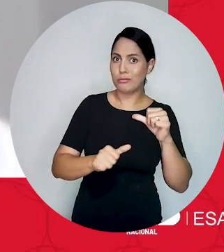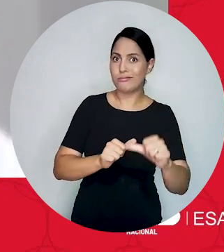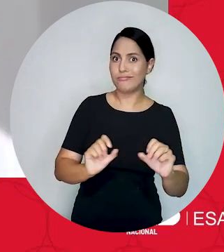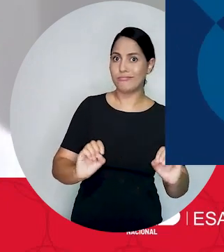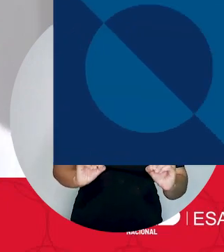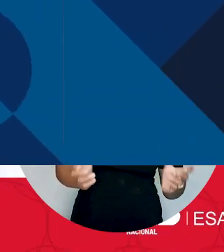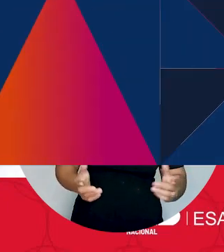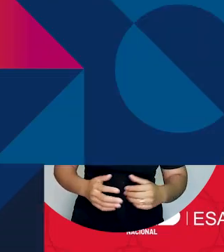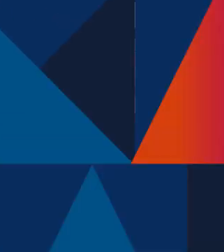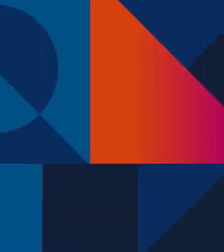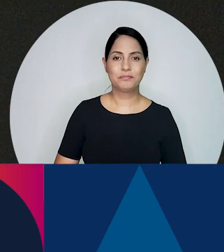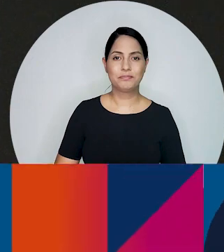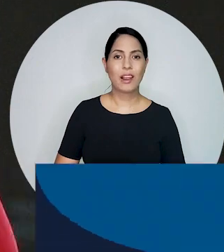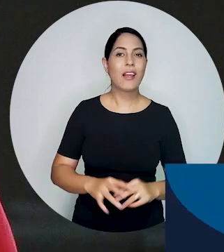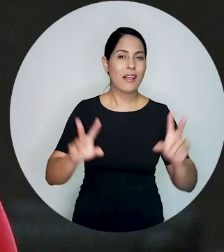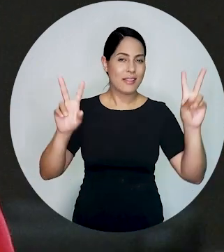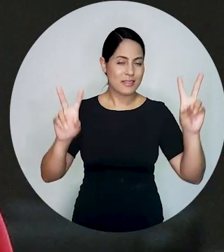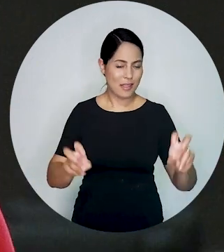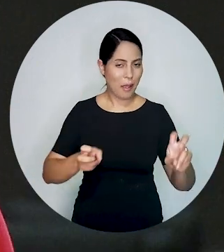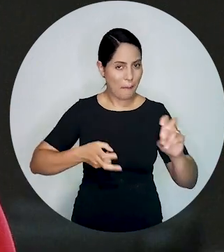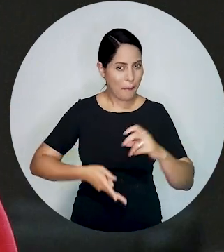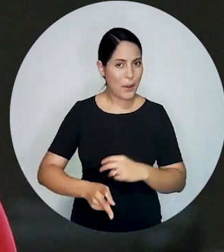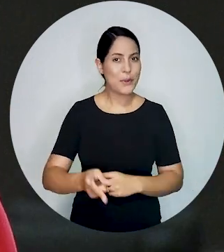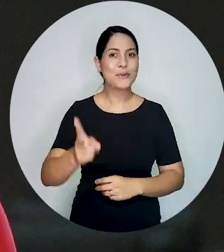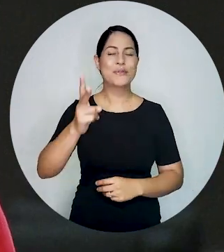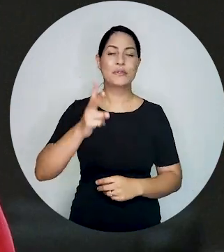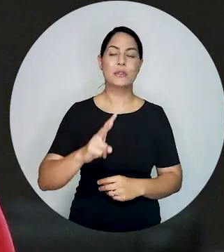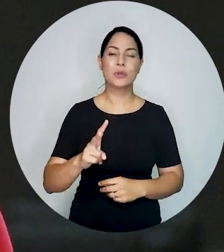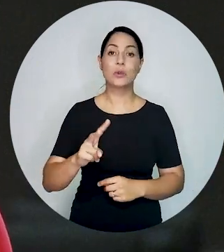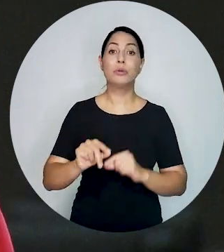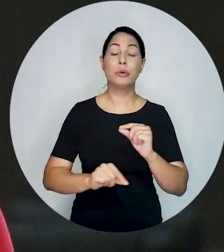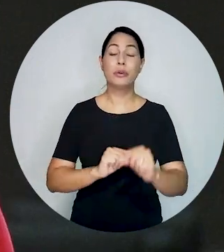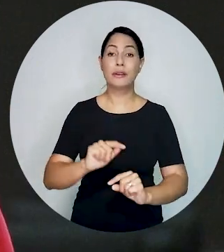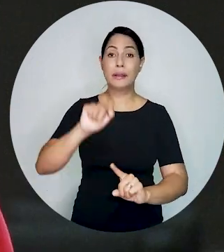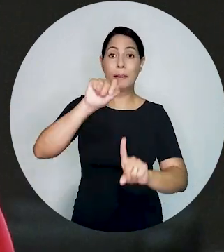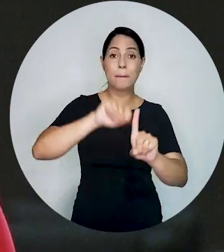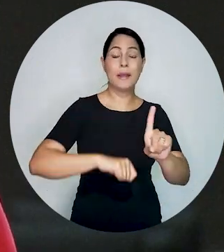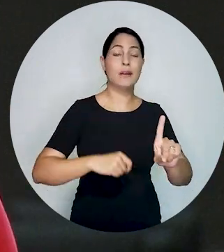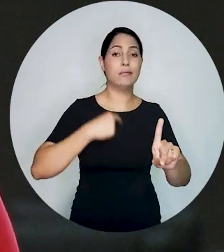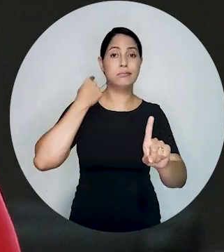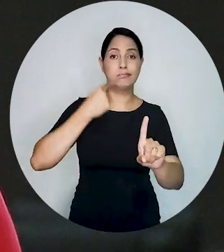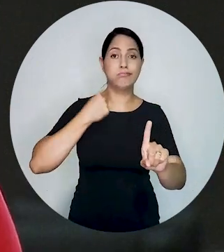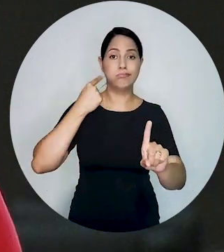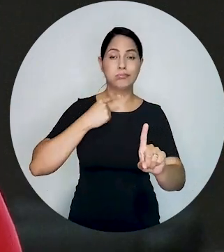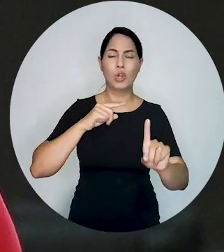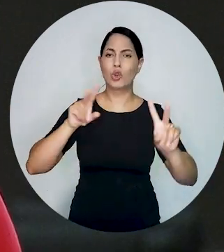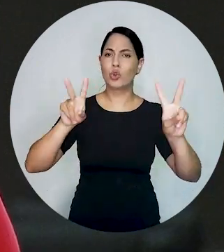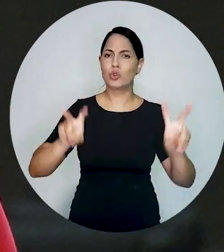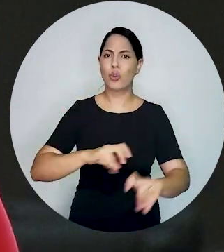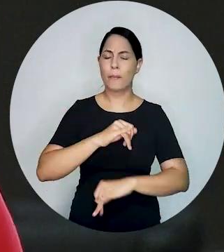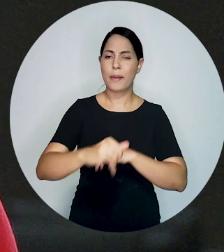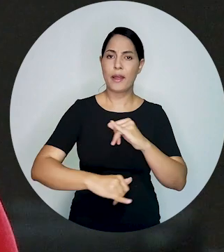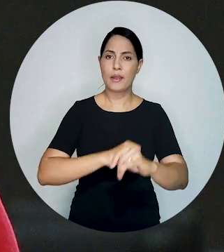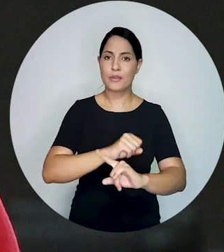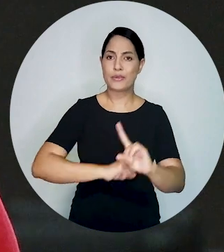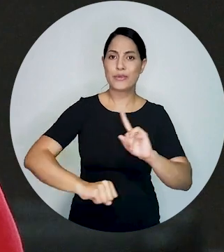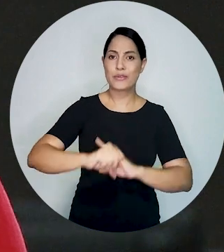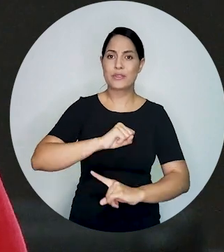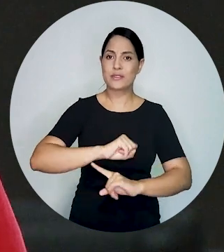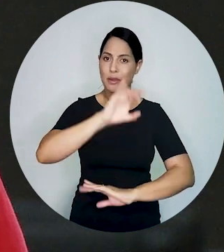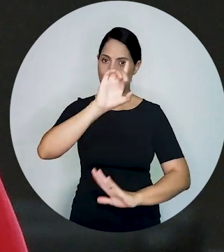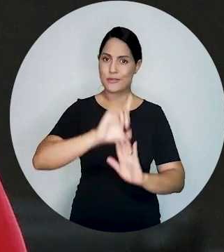uma cultura forte. E não para por aí. Foi realizado também o seminário em comemoração ao mês da